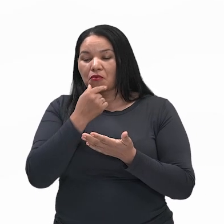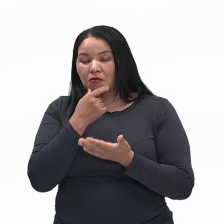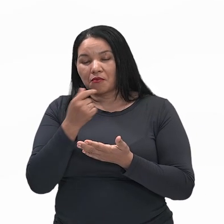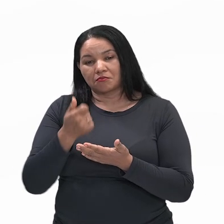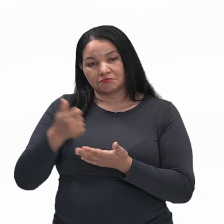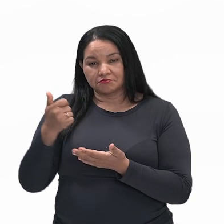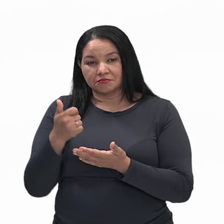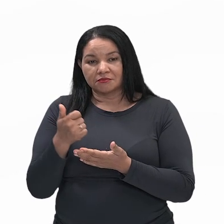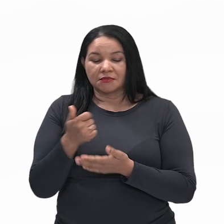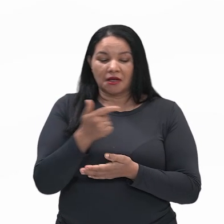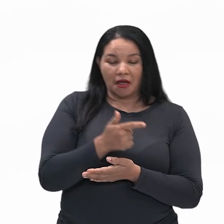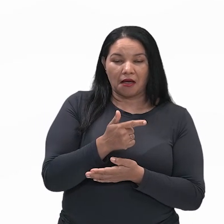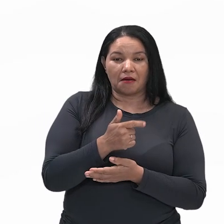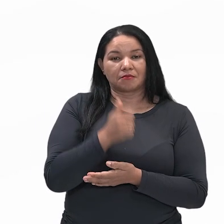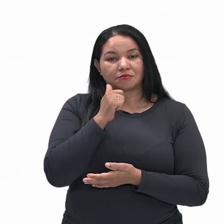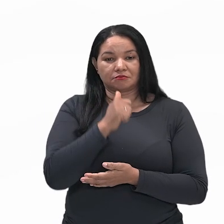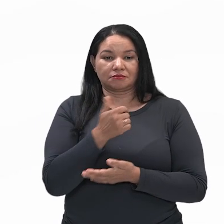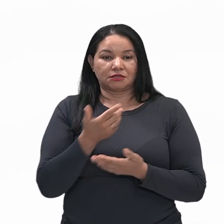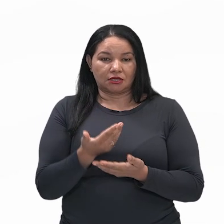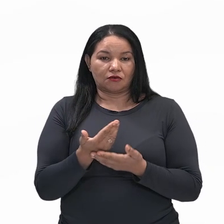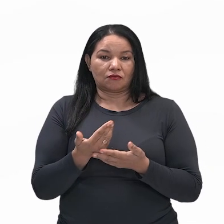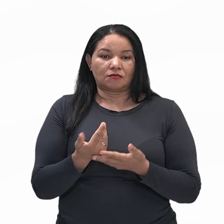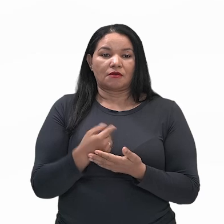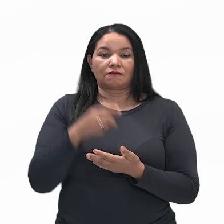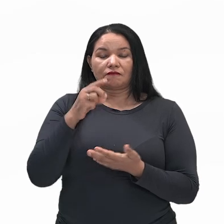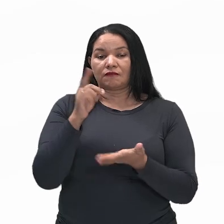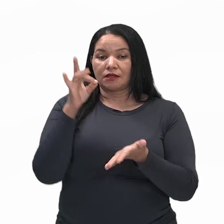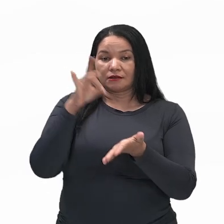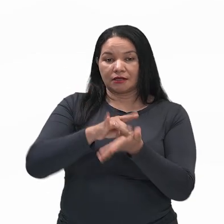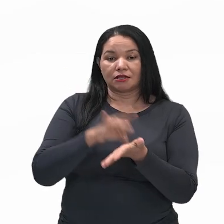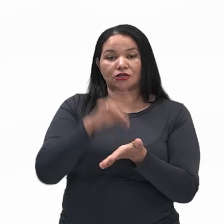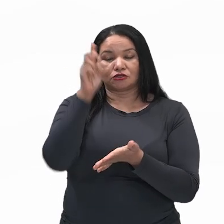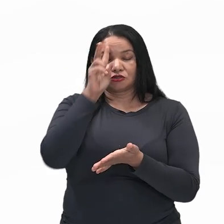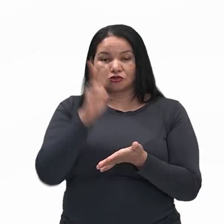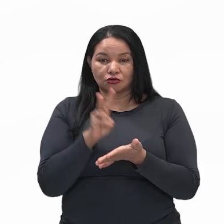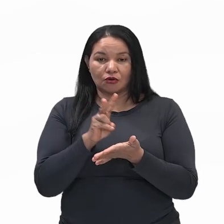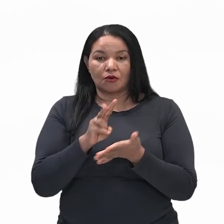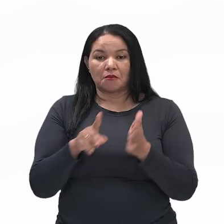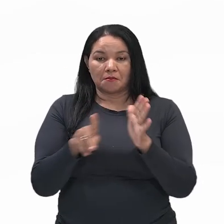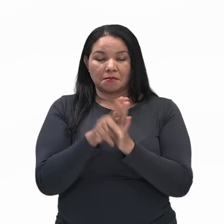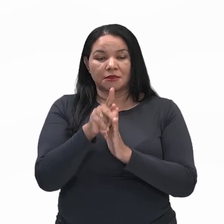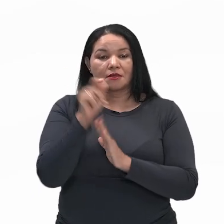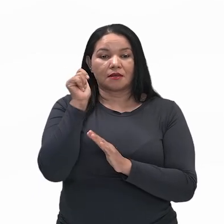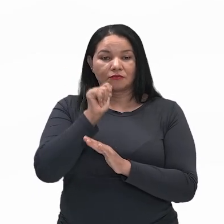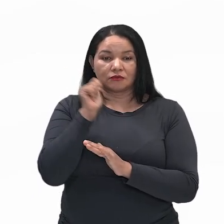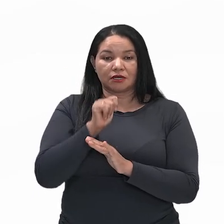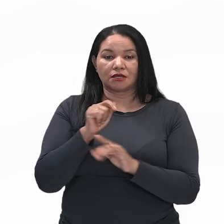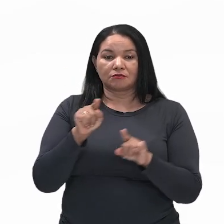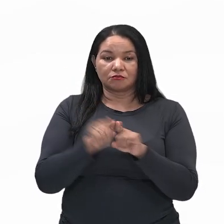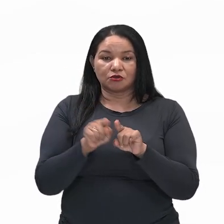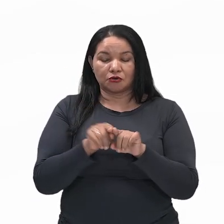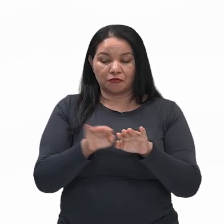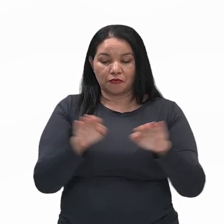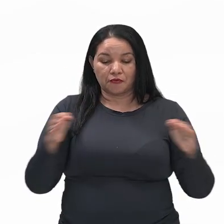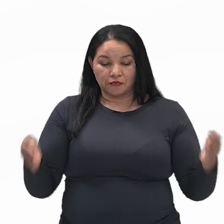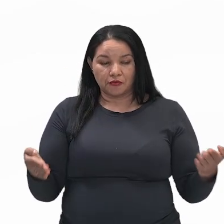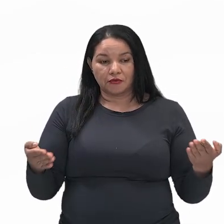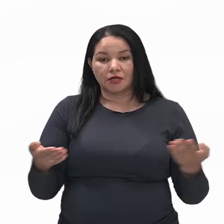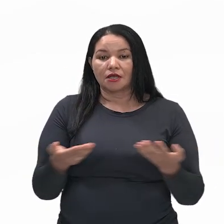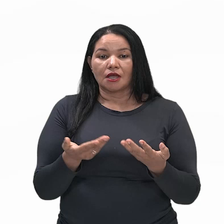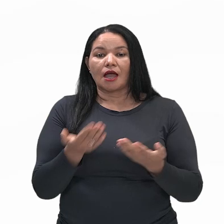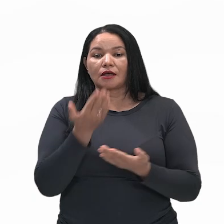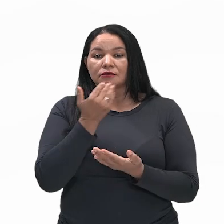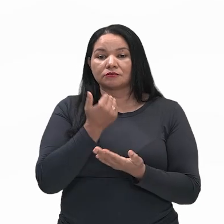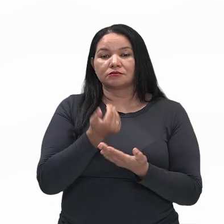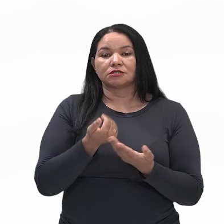verdadeira história simbólica das mulheres na civilização. Este banquete foi apresentado pela primeira vez em